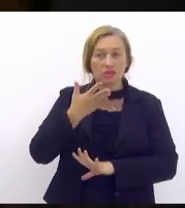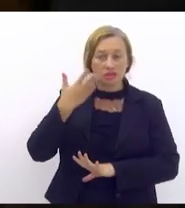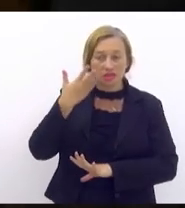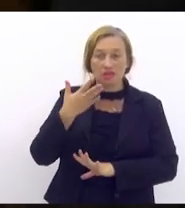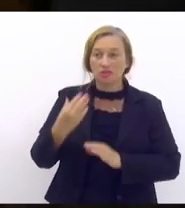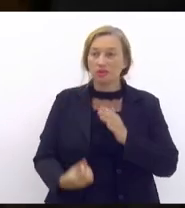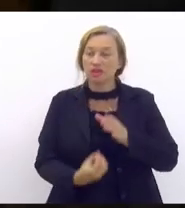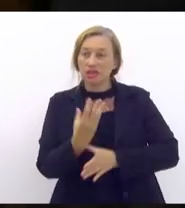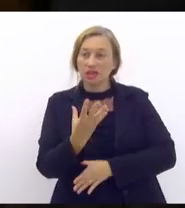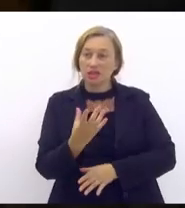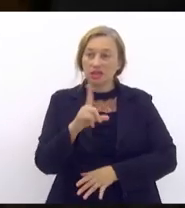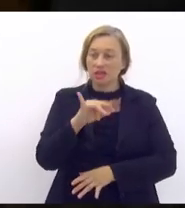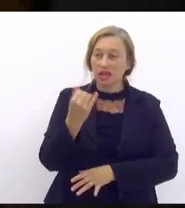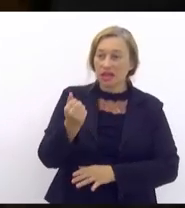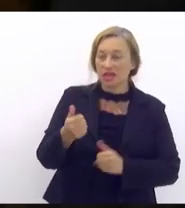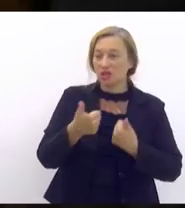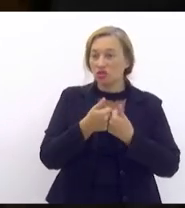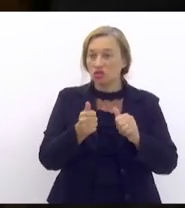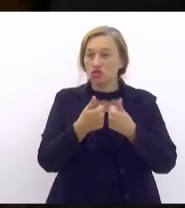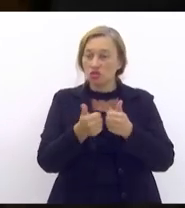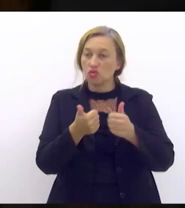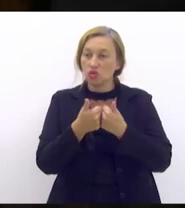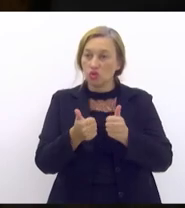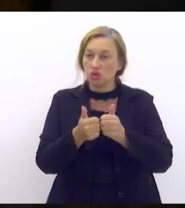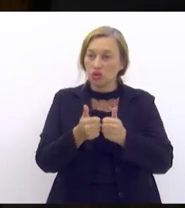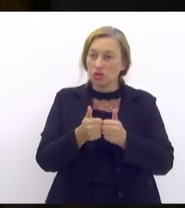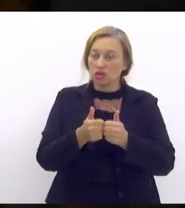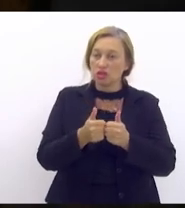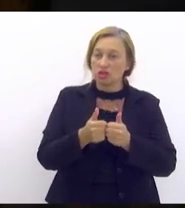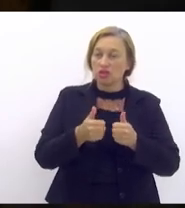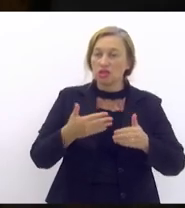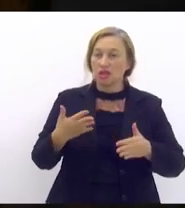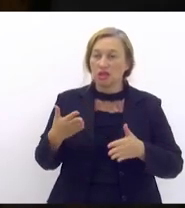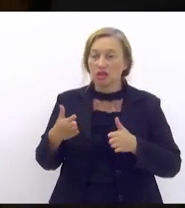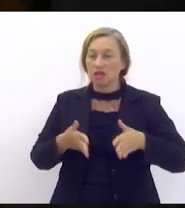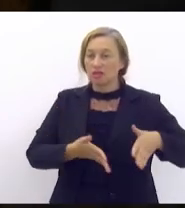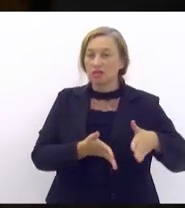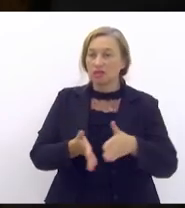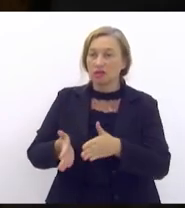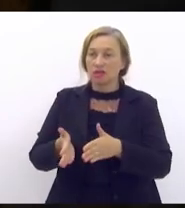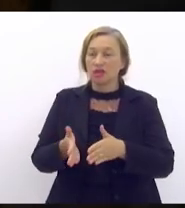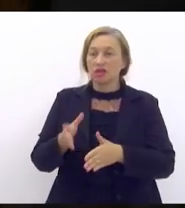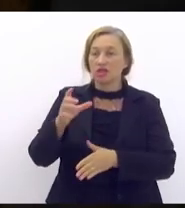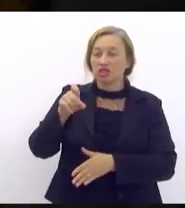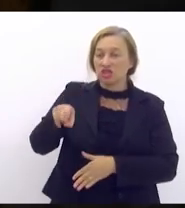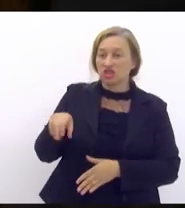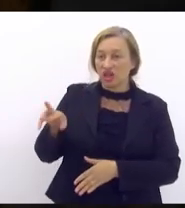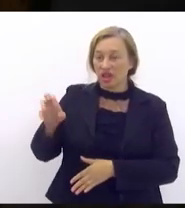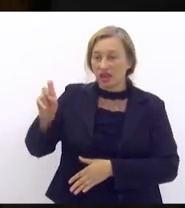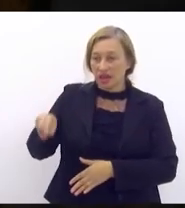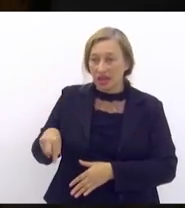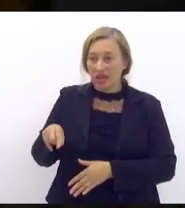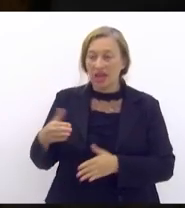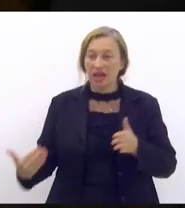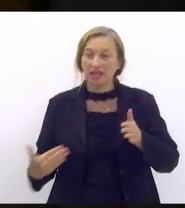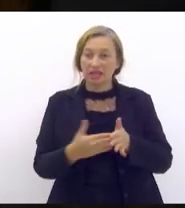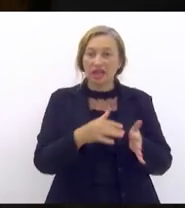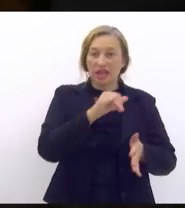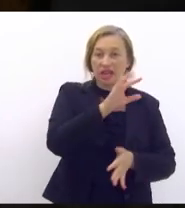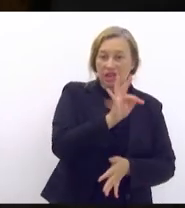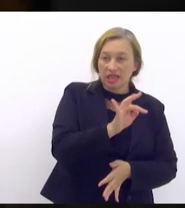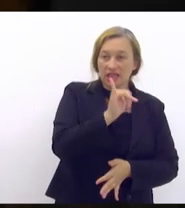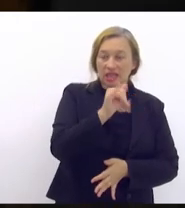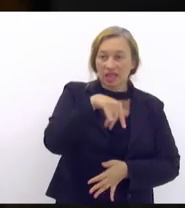sobre a criação da linha de ônibus com o percurso Xerém, do município de Duque de Caxias até Tinguá,